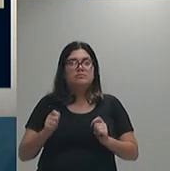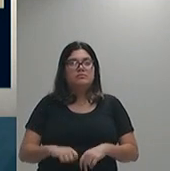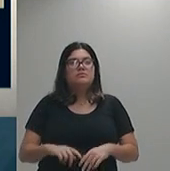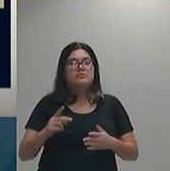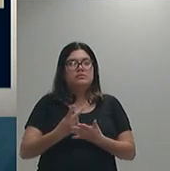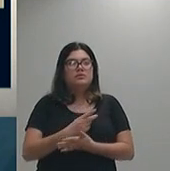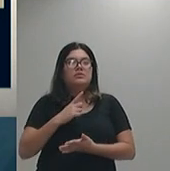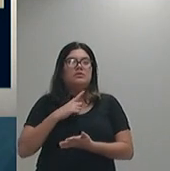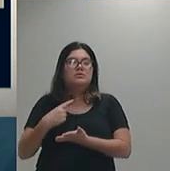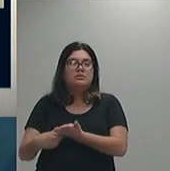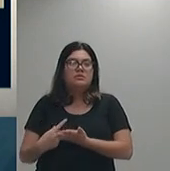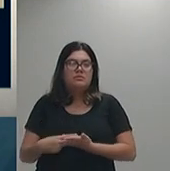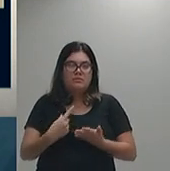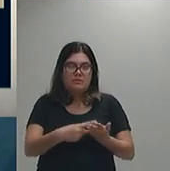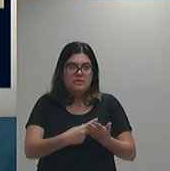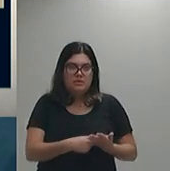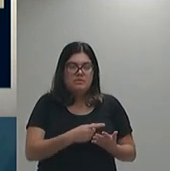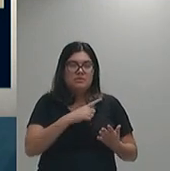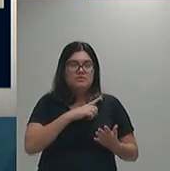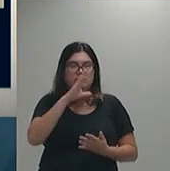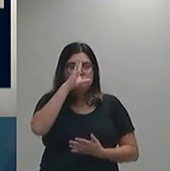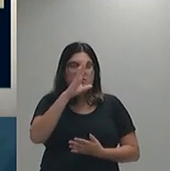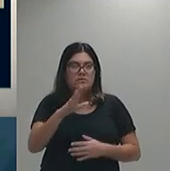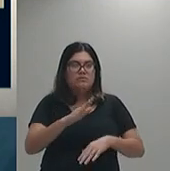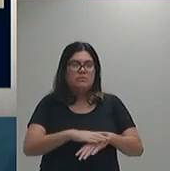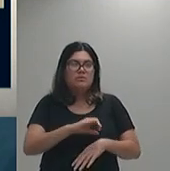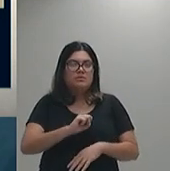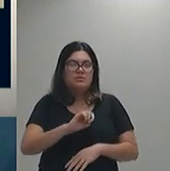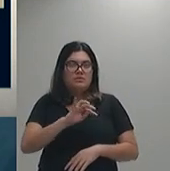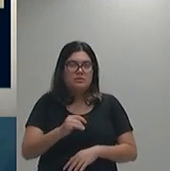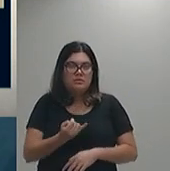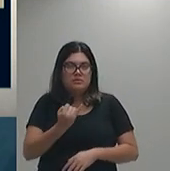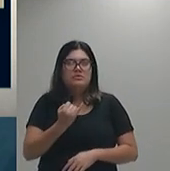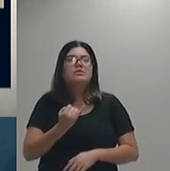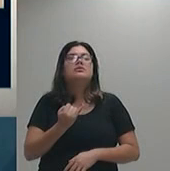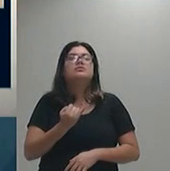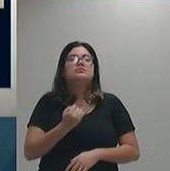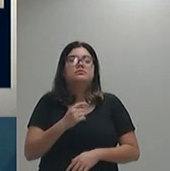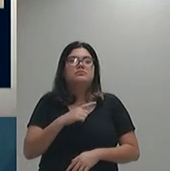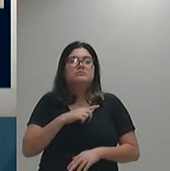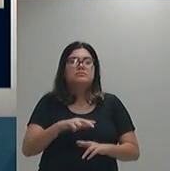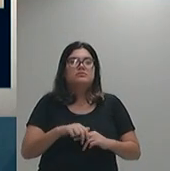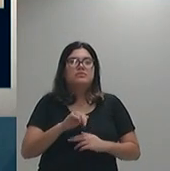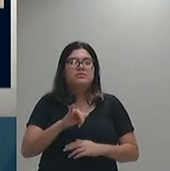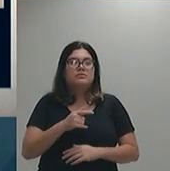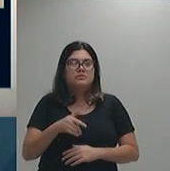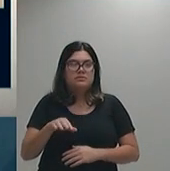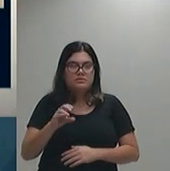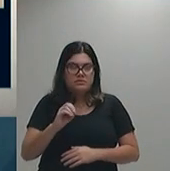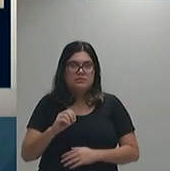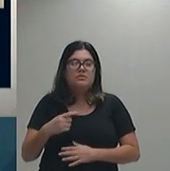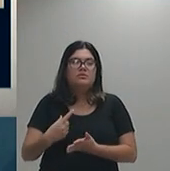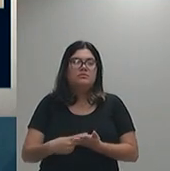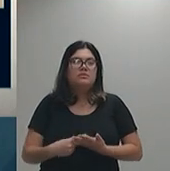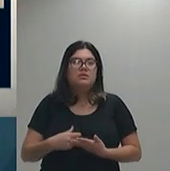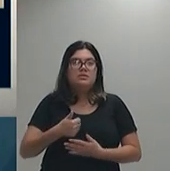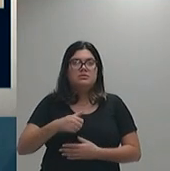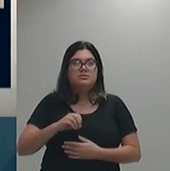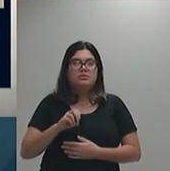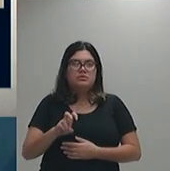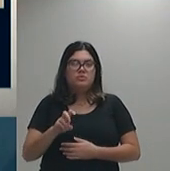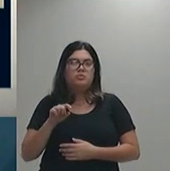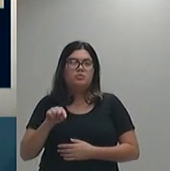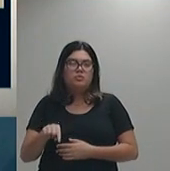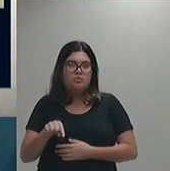tem sem princípio competir o STJ em atenção a sua função condicional que ele atribuída no artigo 105 um de da